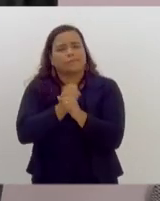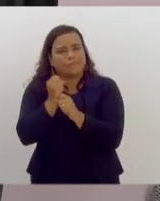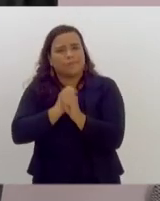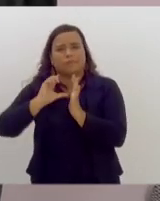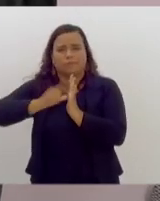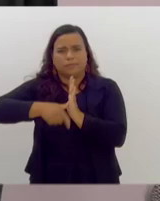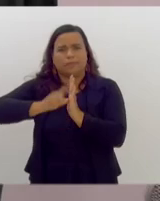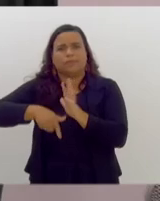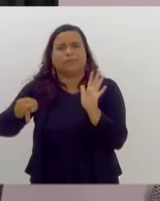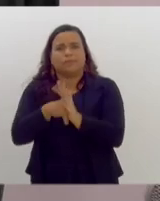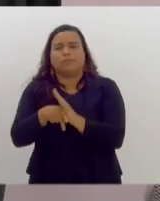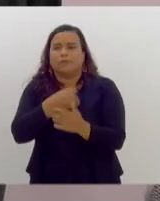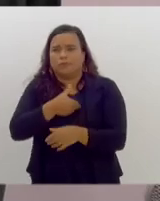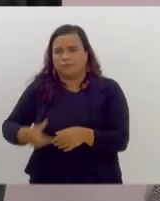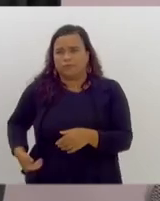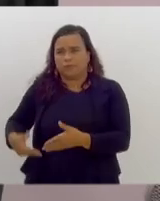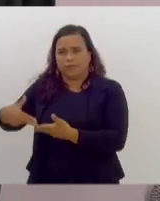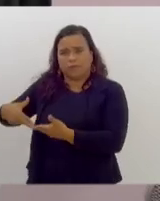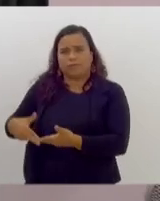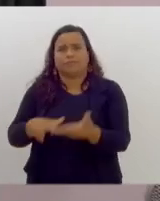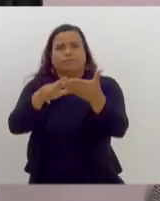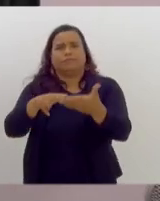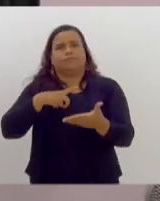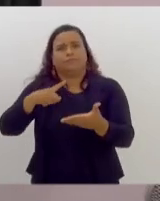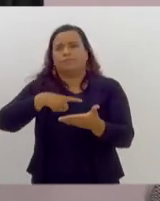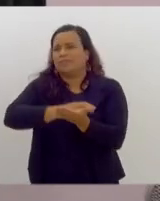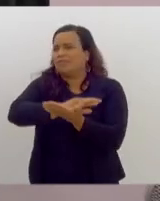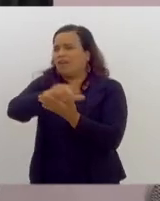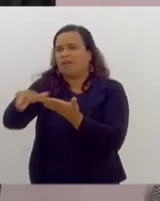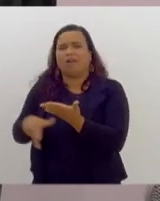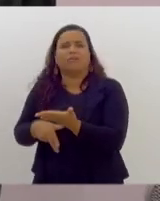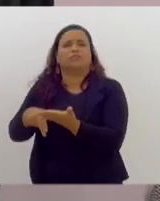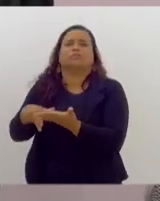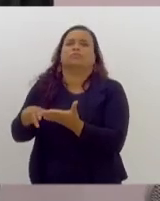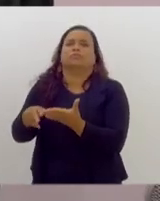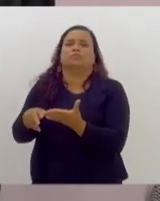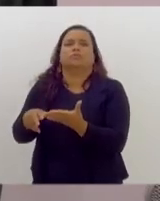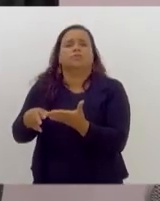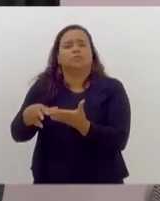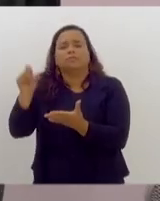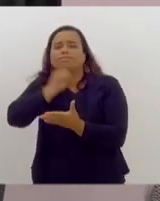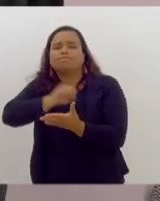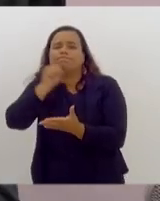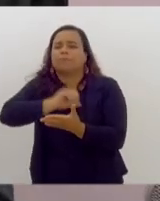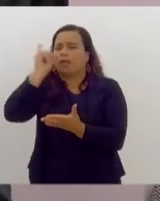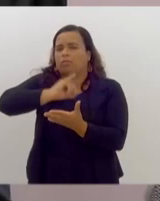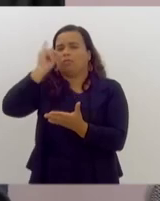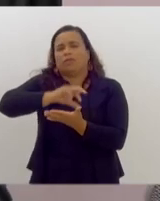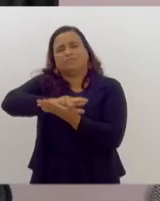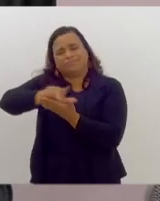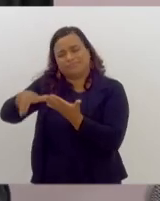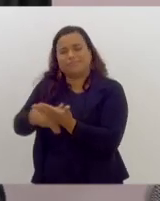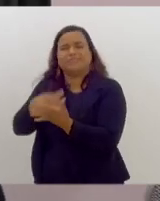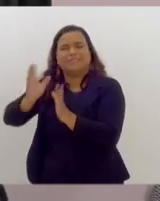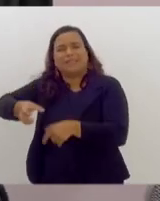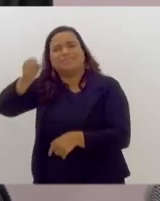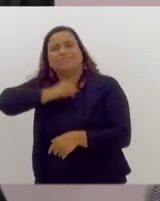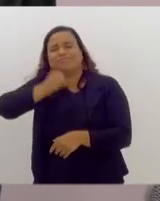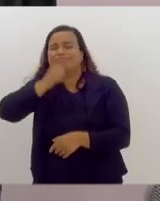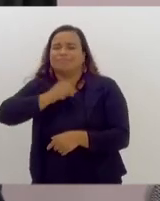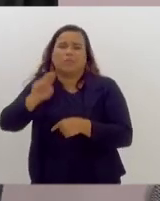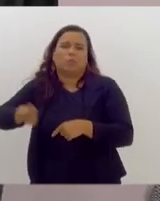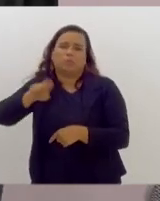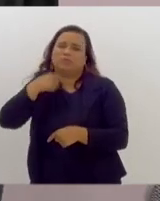atraso do governo para encaminhar para cá, vários pontos se tornaram defasados, obsoletos. É a própria questão, né,